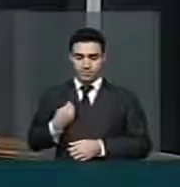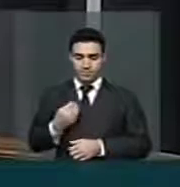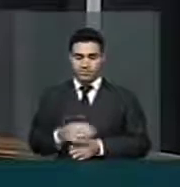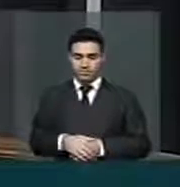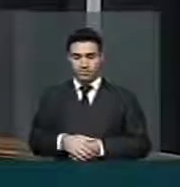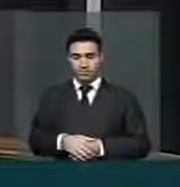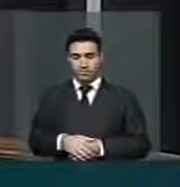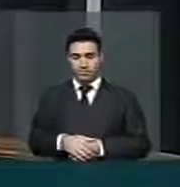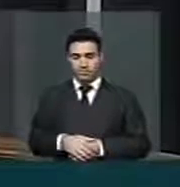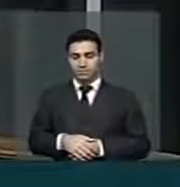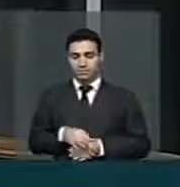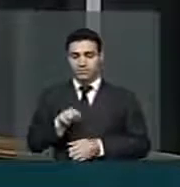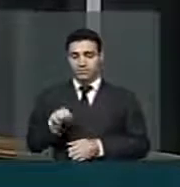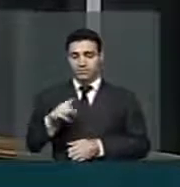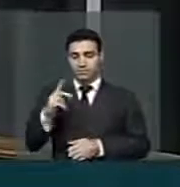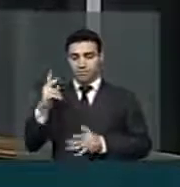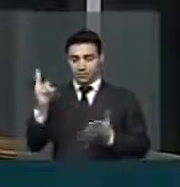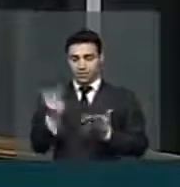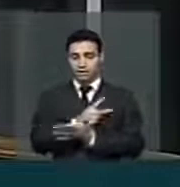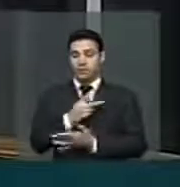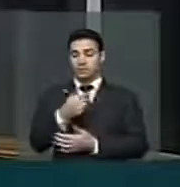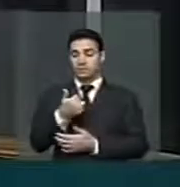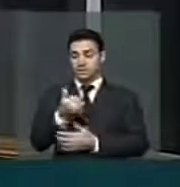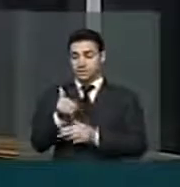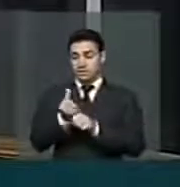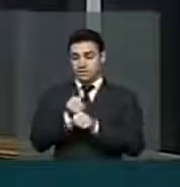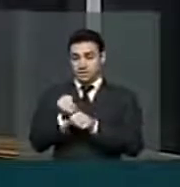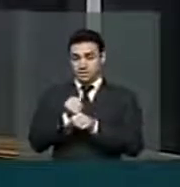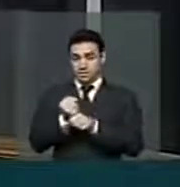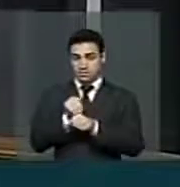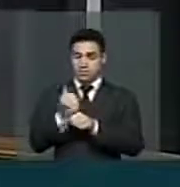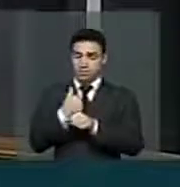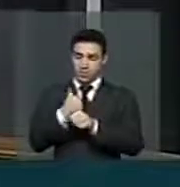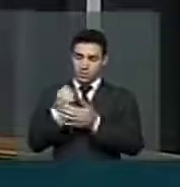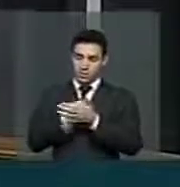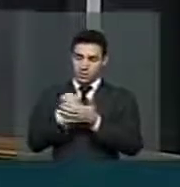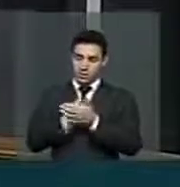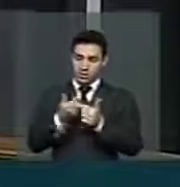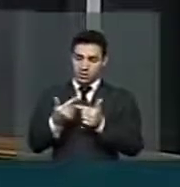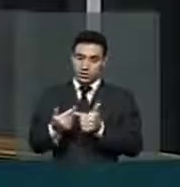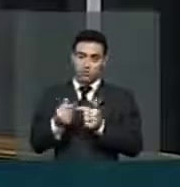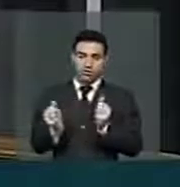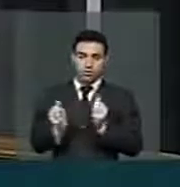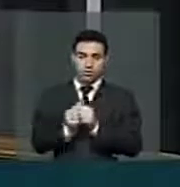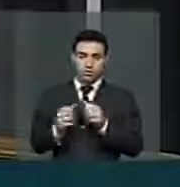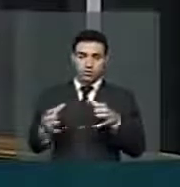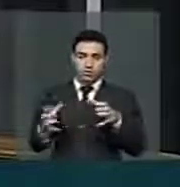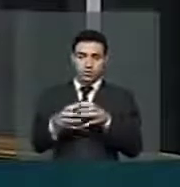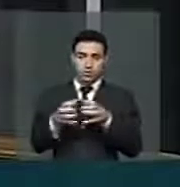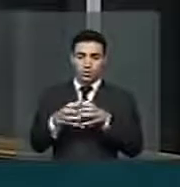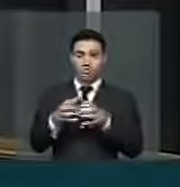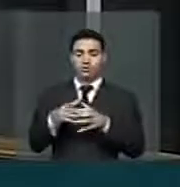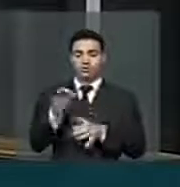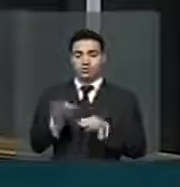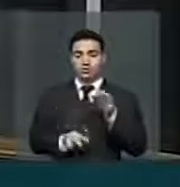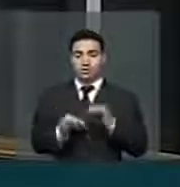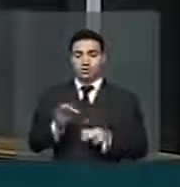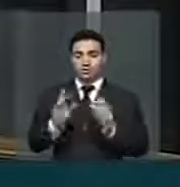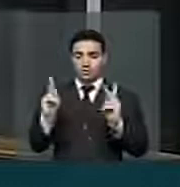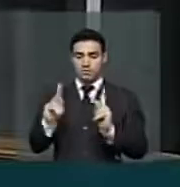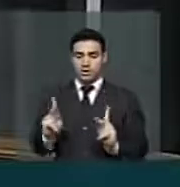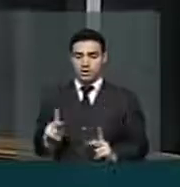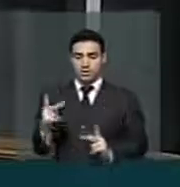Disso decorre que, há 16 anos, milito junto aos movimentos de justiça, paz desse